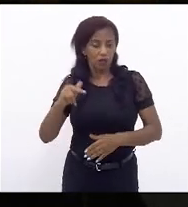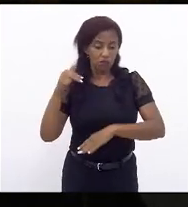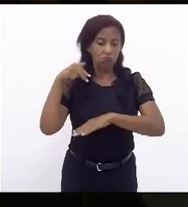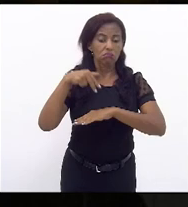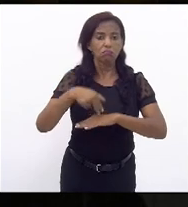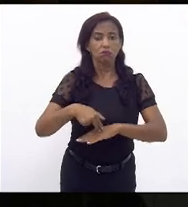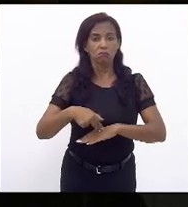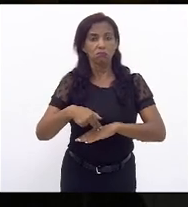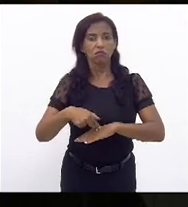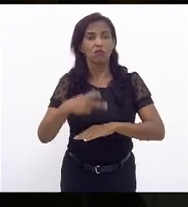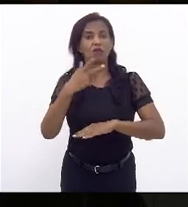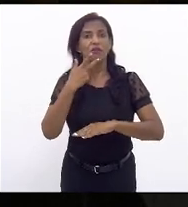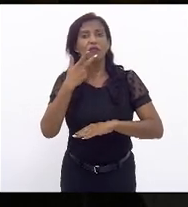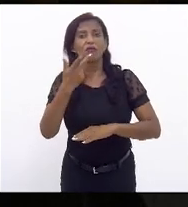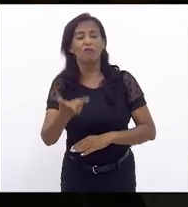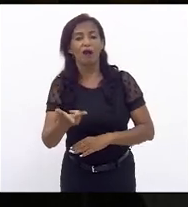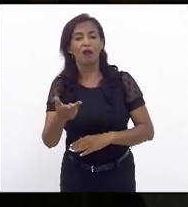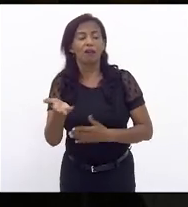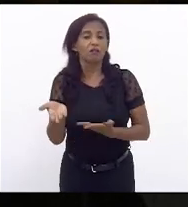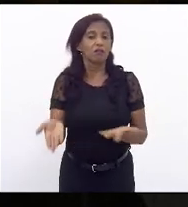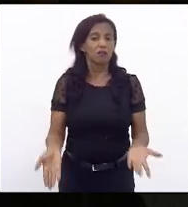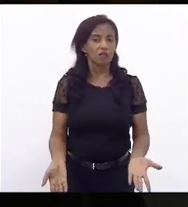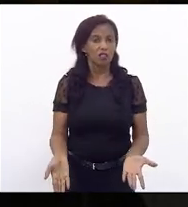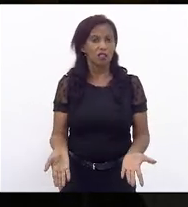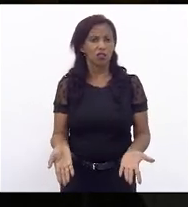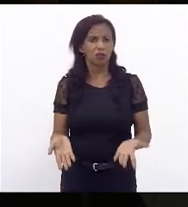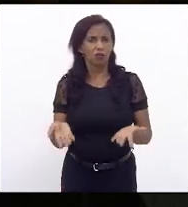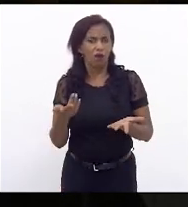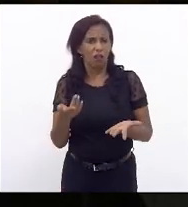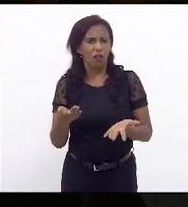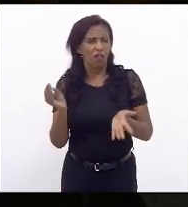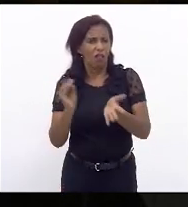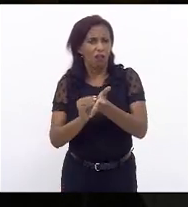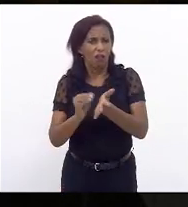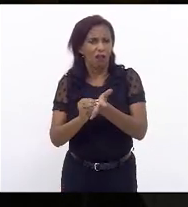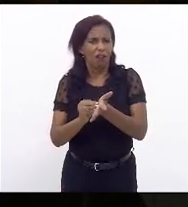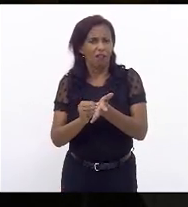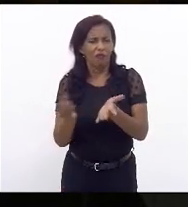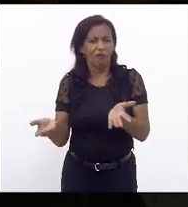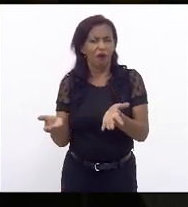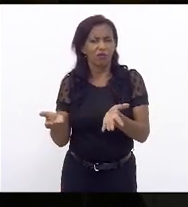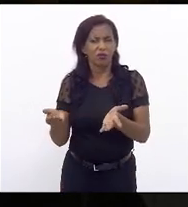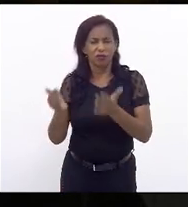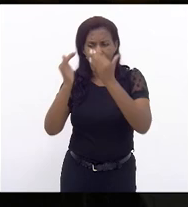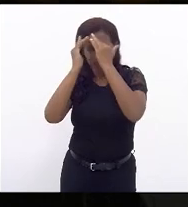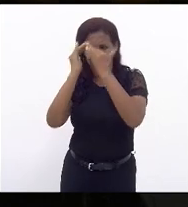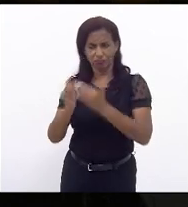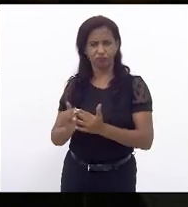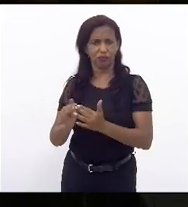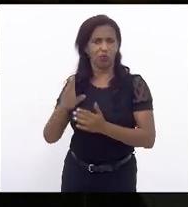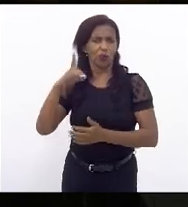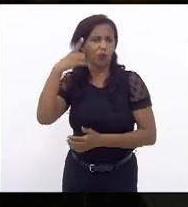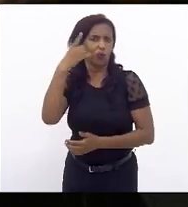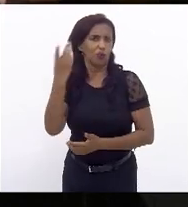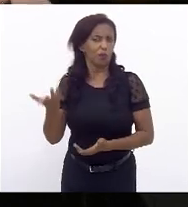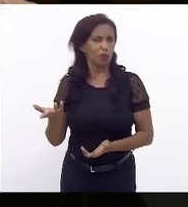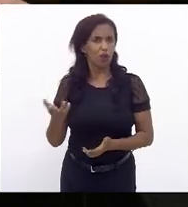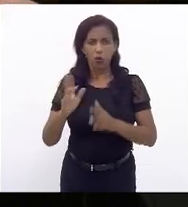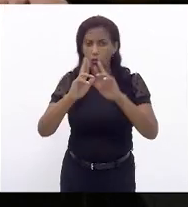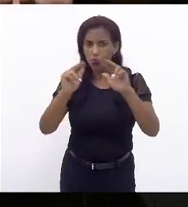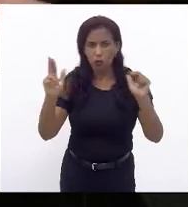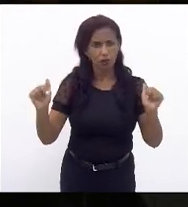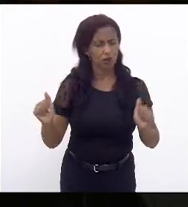público dizer que isto é desconsideração com o deputado Sérgio, sob hipótese